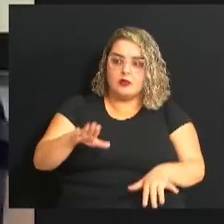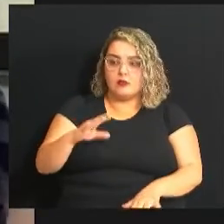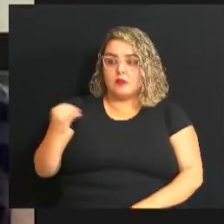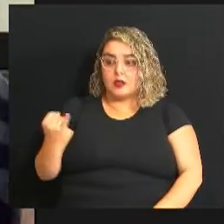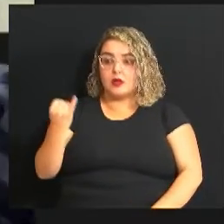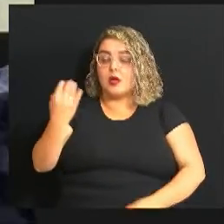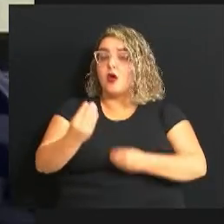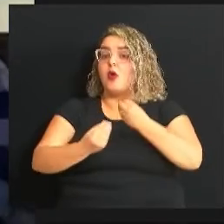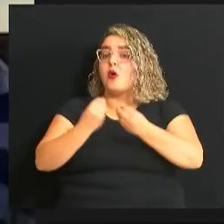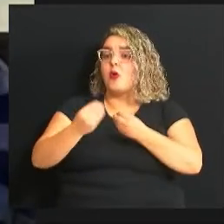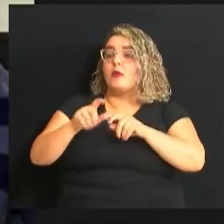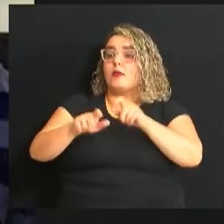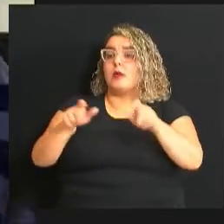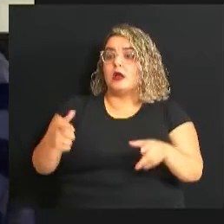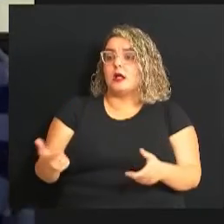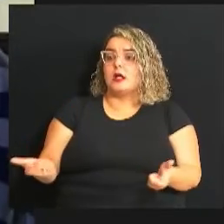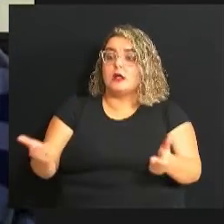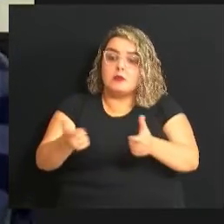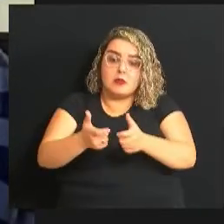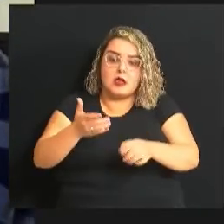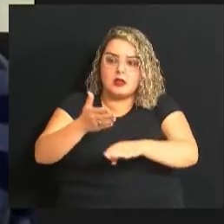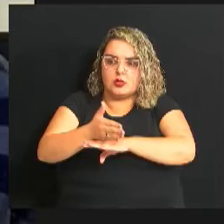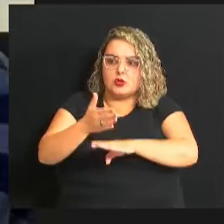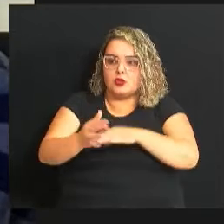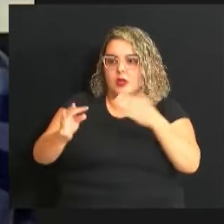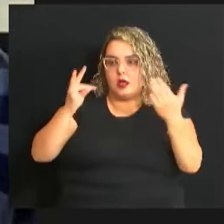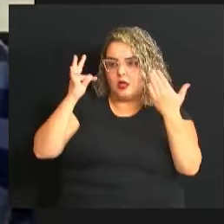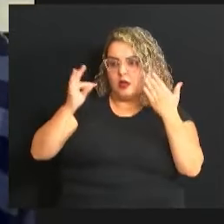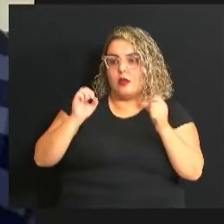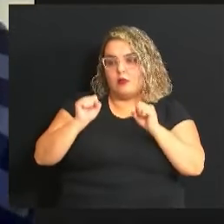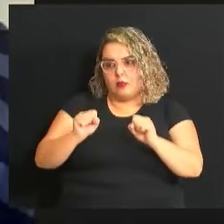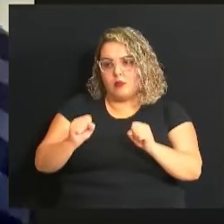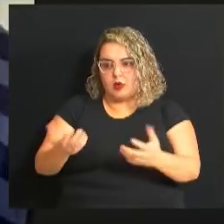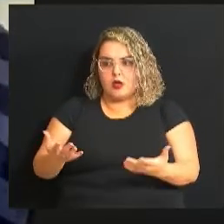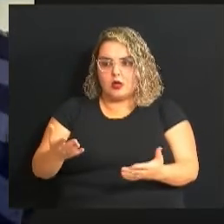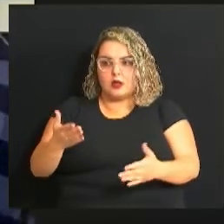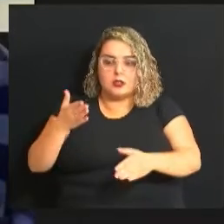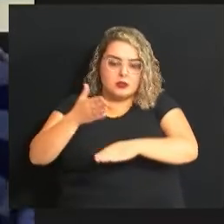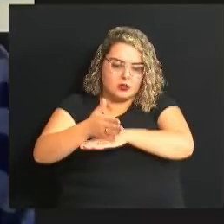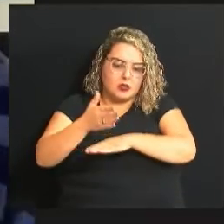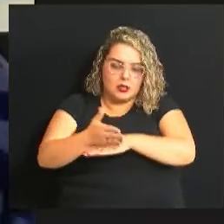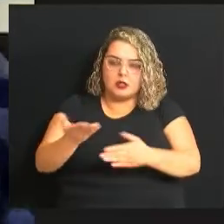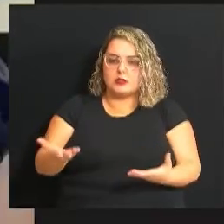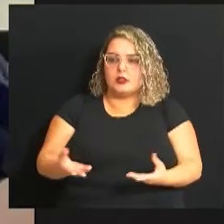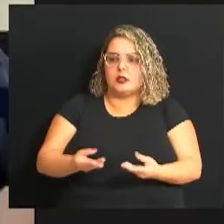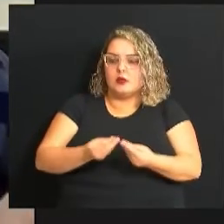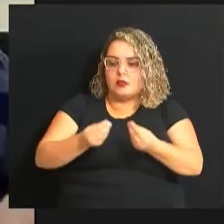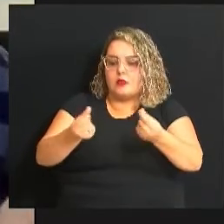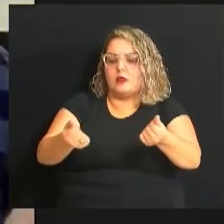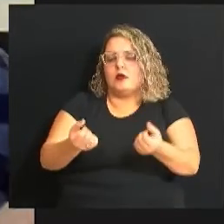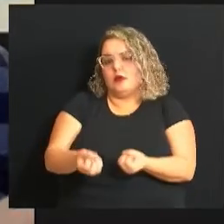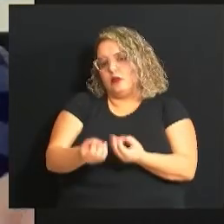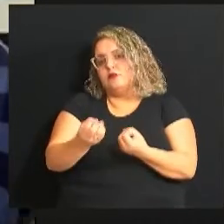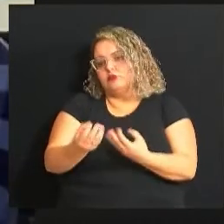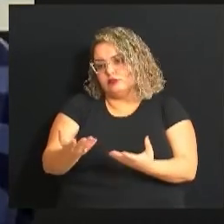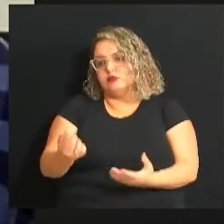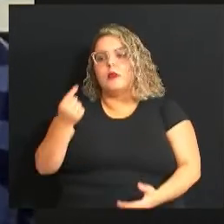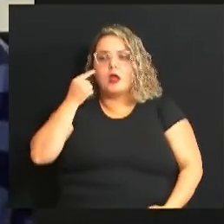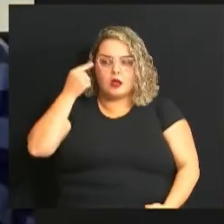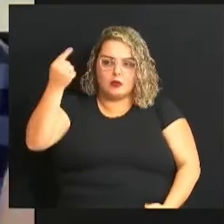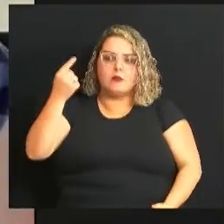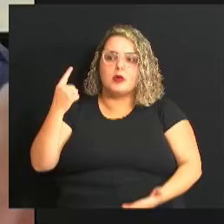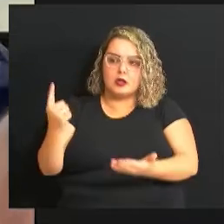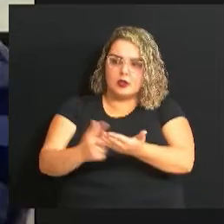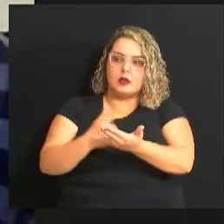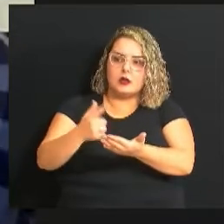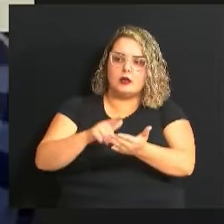que pessoas que têm menos acesso a uma terapia podem ter acesso a essa informação de qualidade. E aí surgiu a ideia do livro. E aí eu coloquei no papel